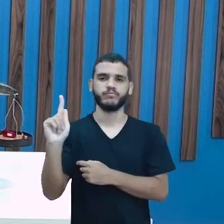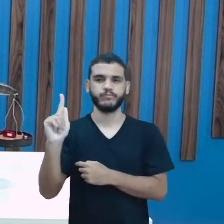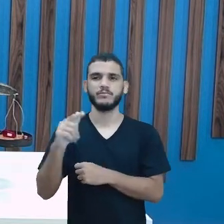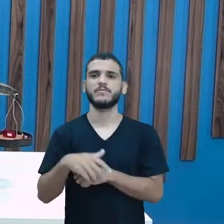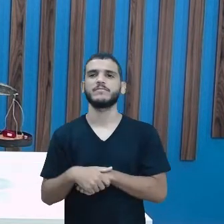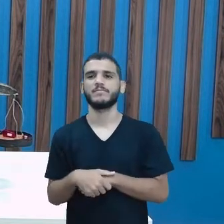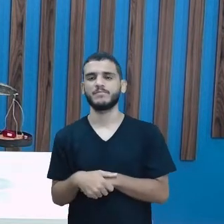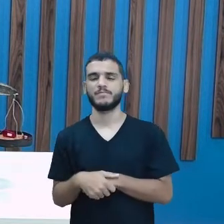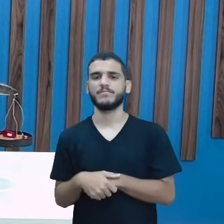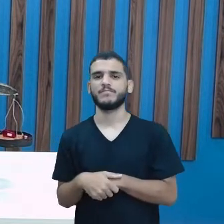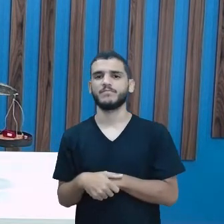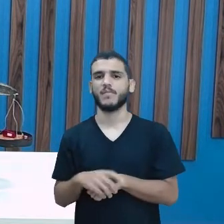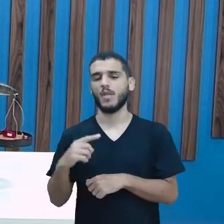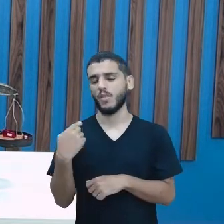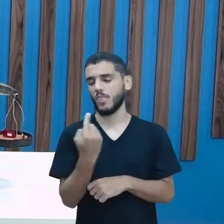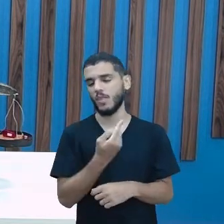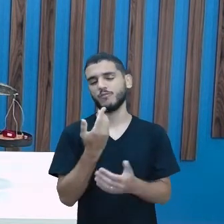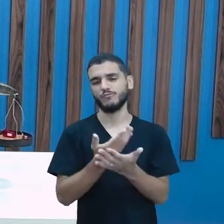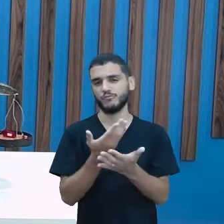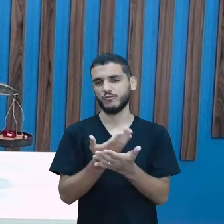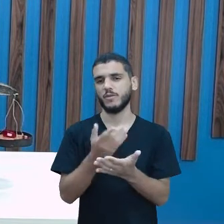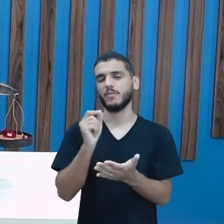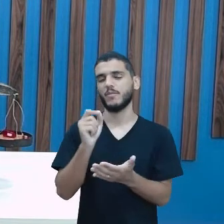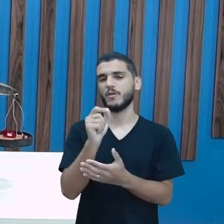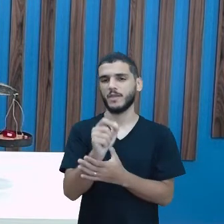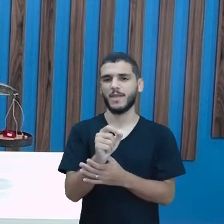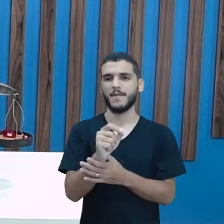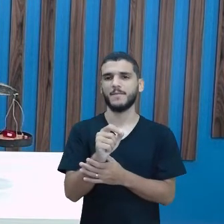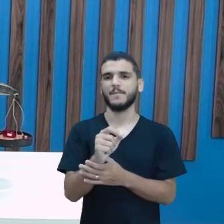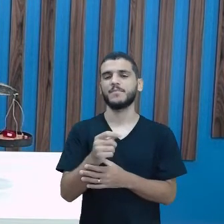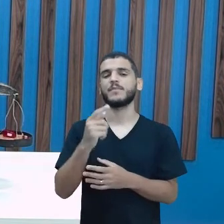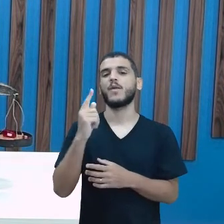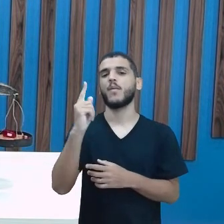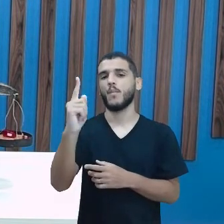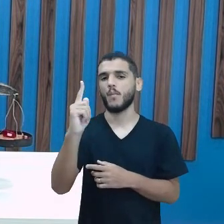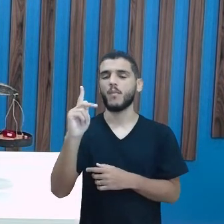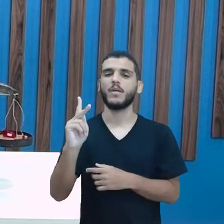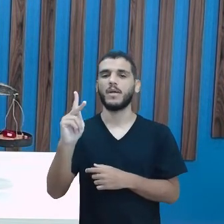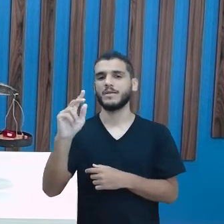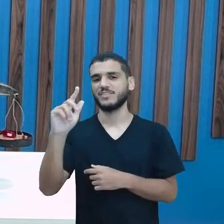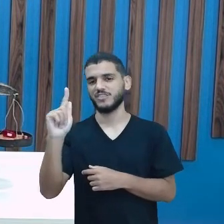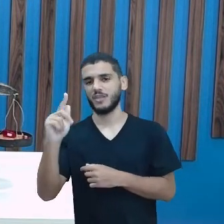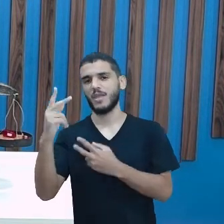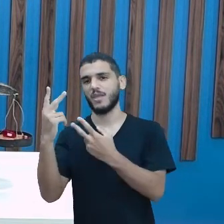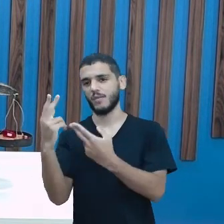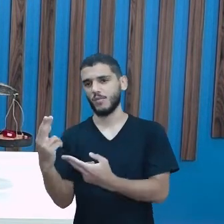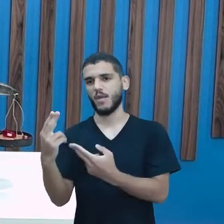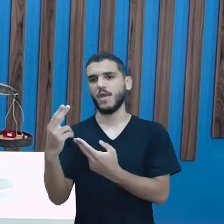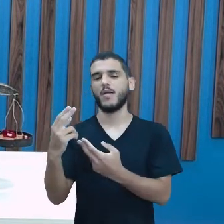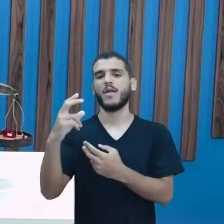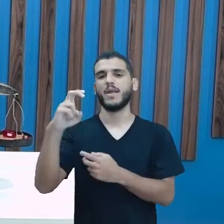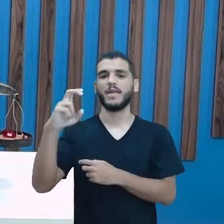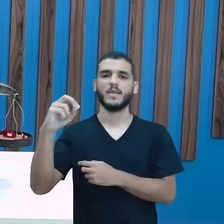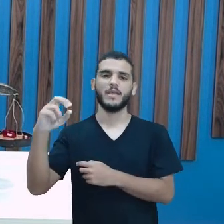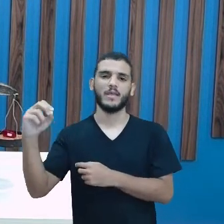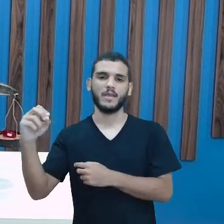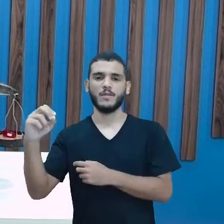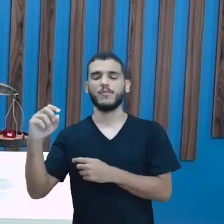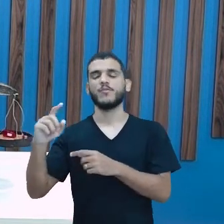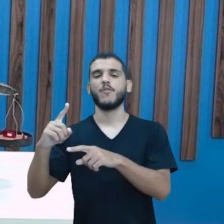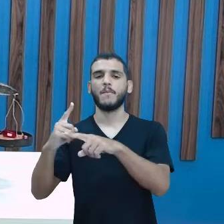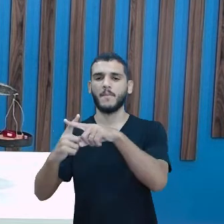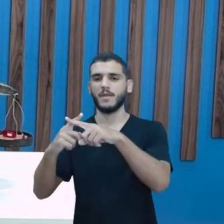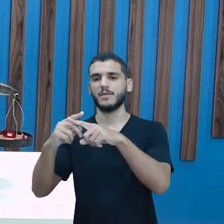1000 gramas. 500 mais 500 vai dar 1000 gramas, que é o mesmo que 1